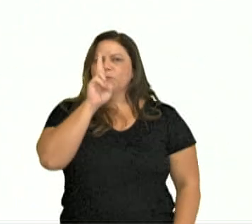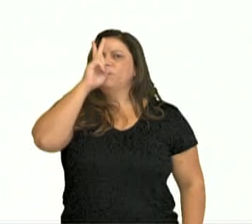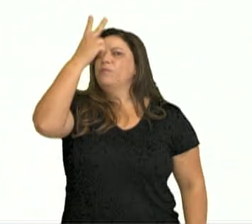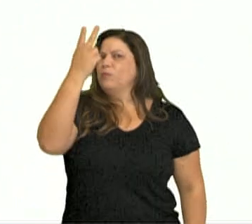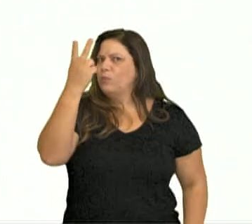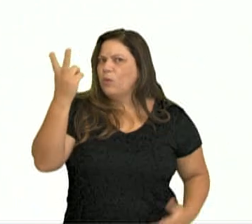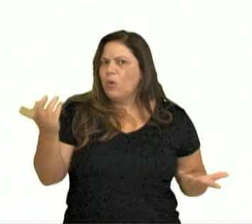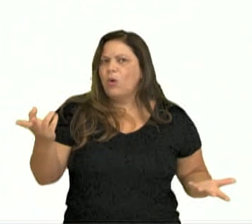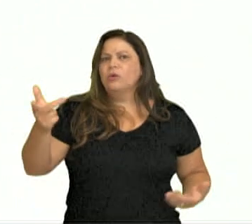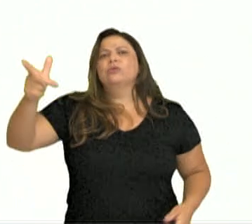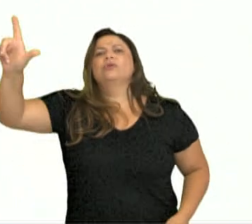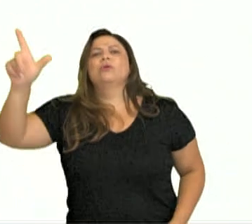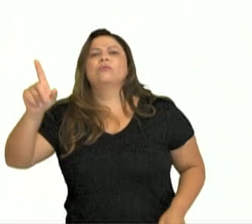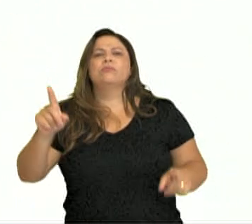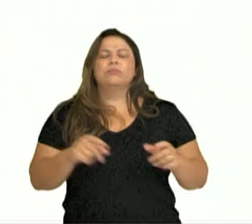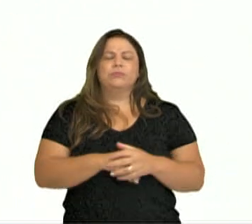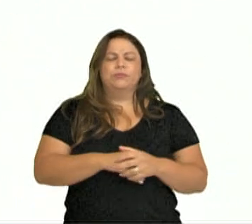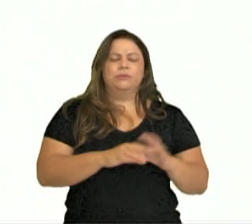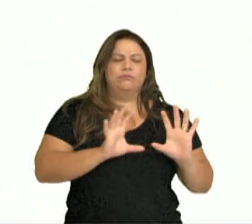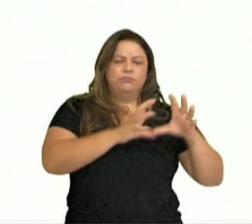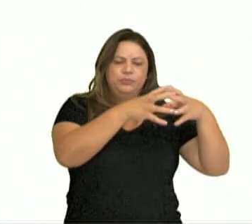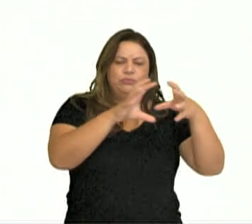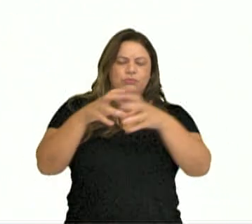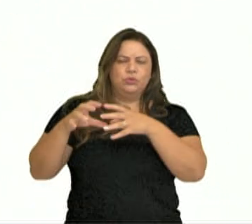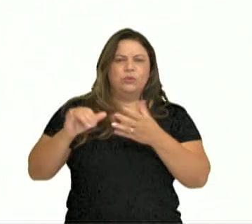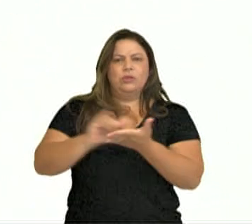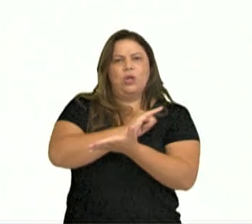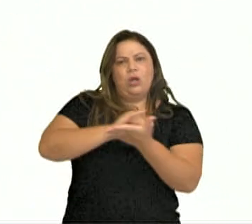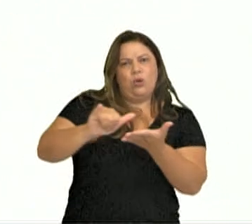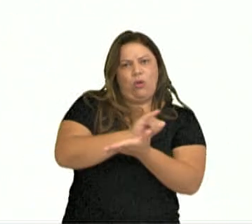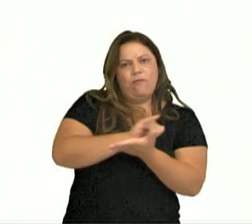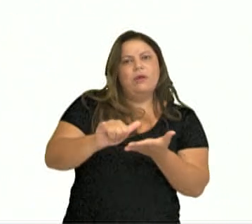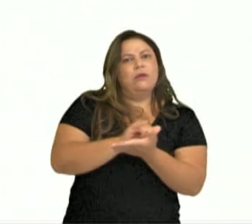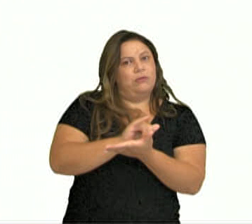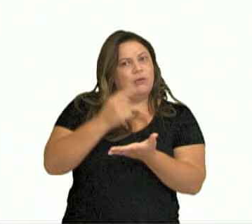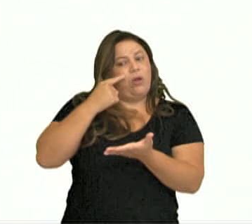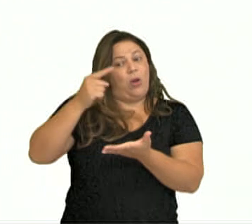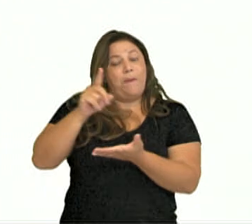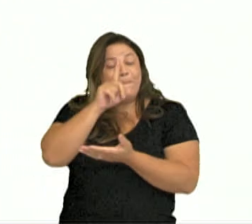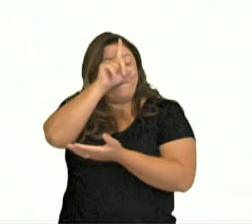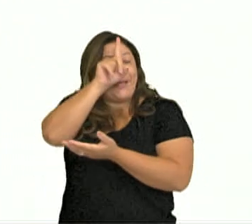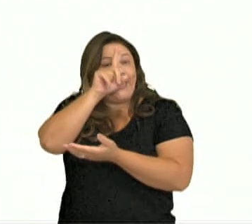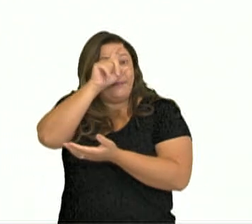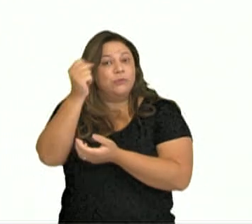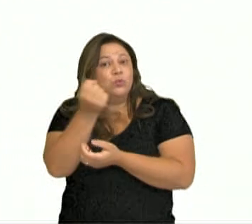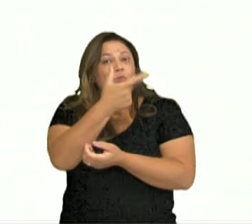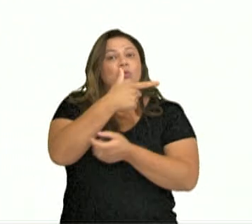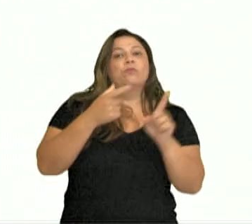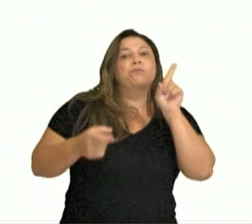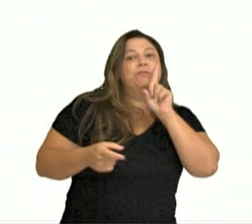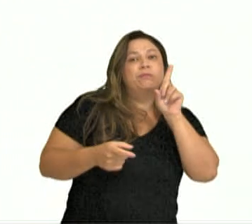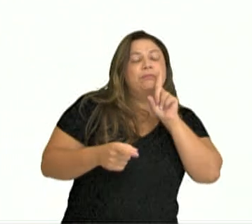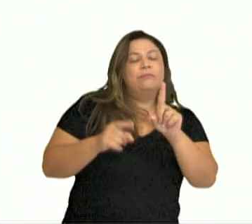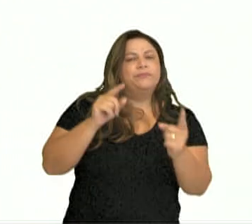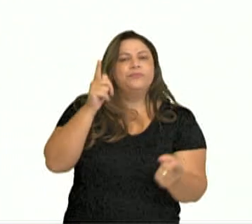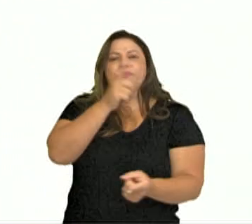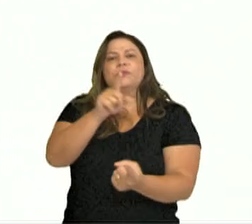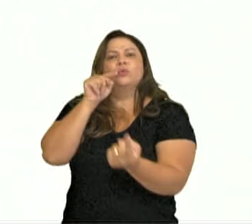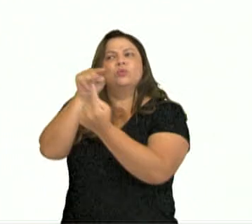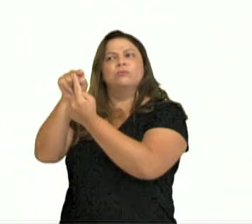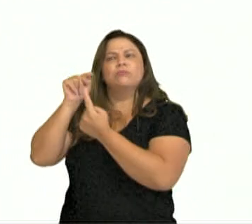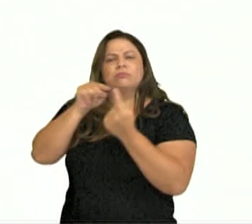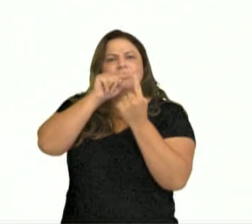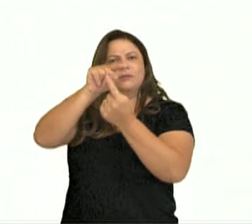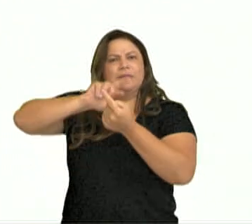outras partes dos Estados Unidos. Tudo isso é feito com base em genética do vírus. Então eles conseguem identificar